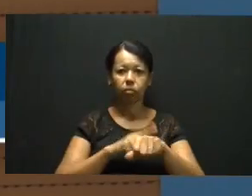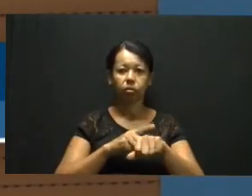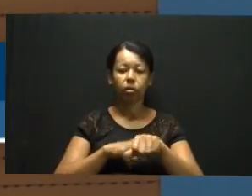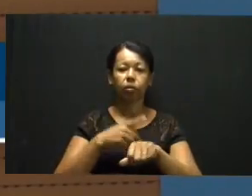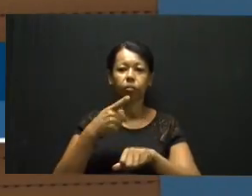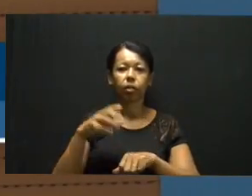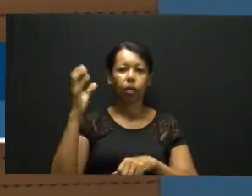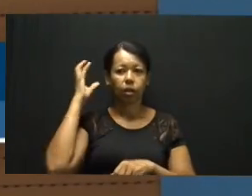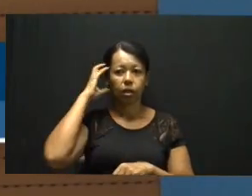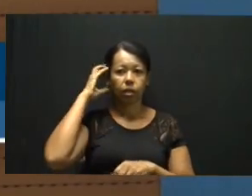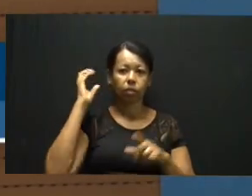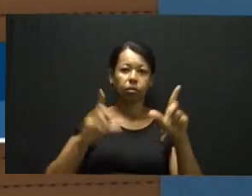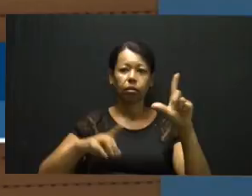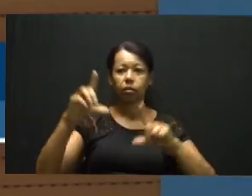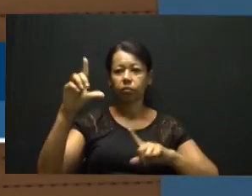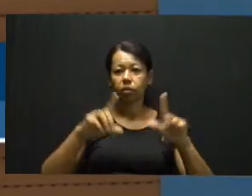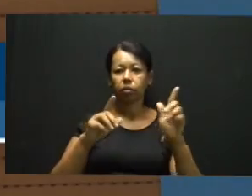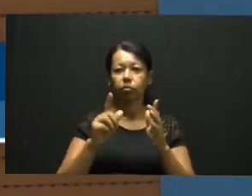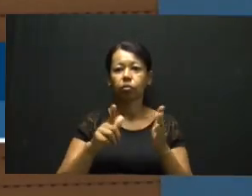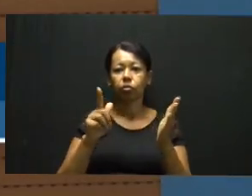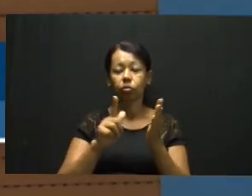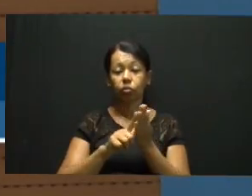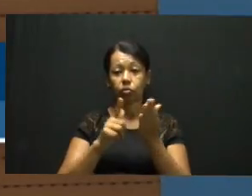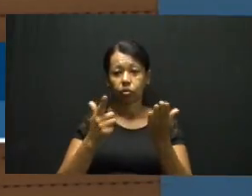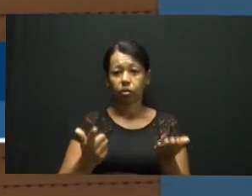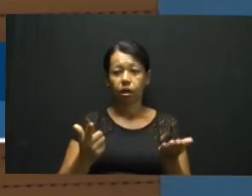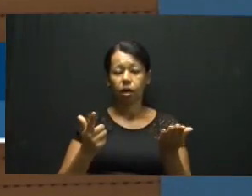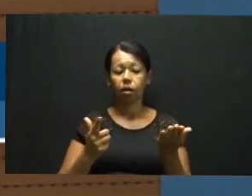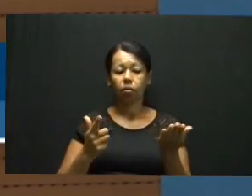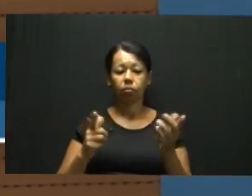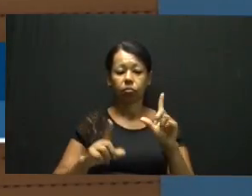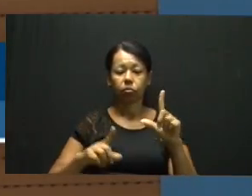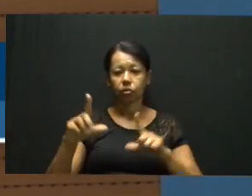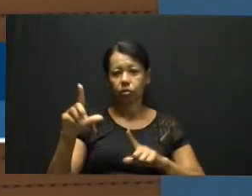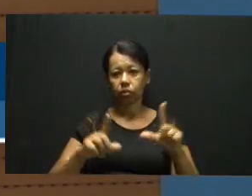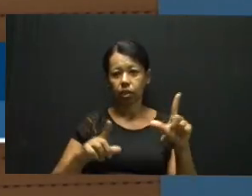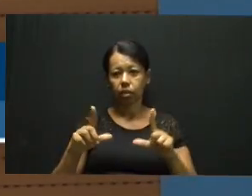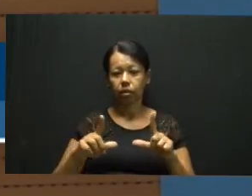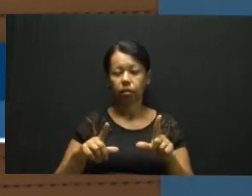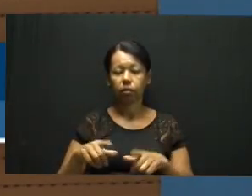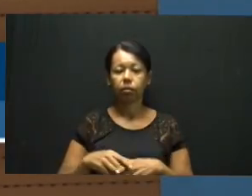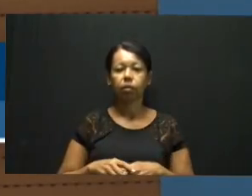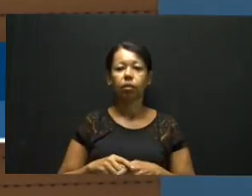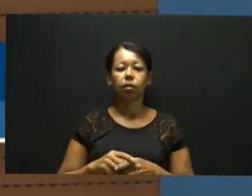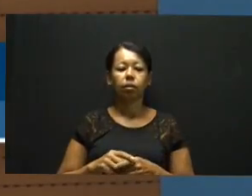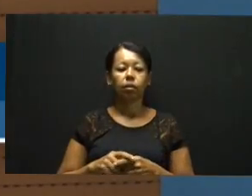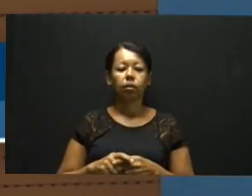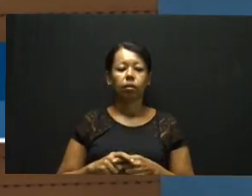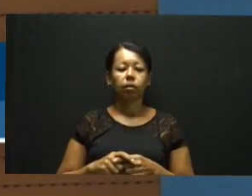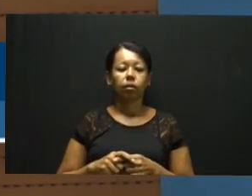através de rádio e televisão, jornal escrito, mídias sociais. Sala Dona Helena Melete